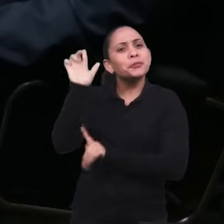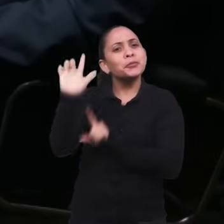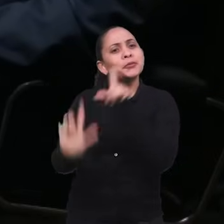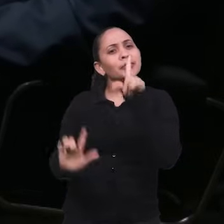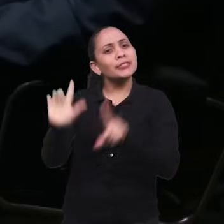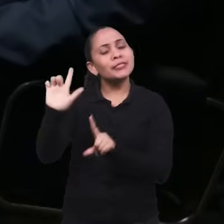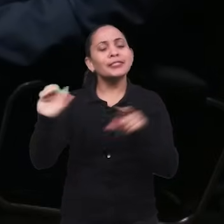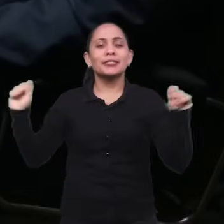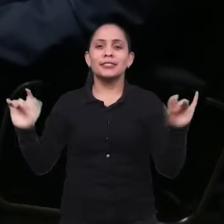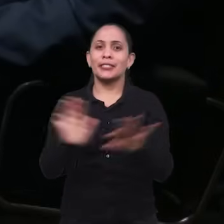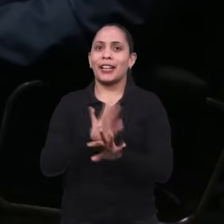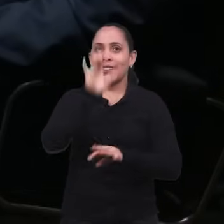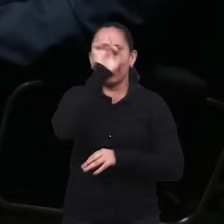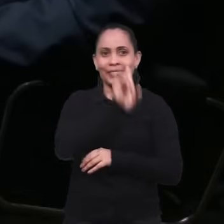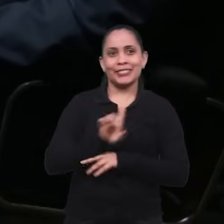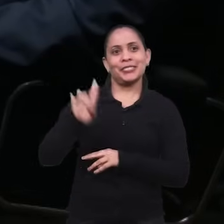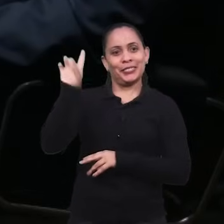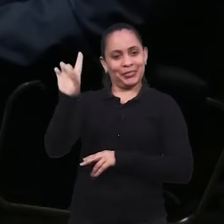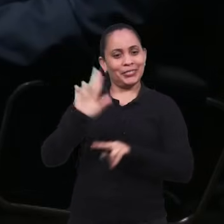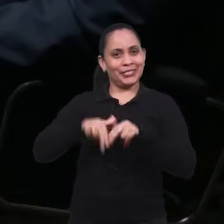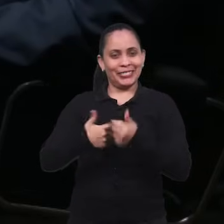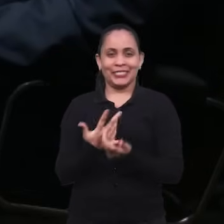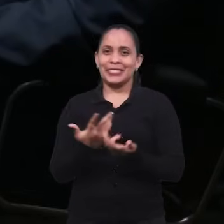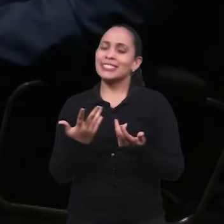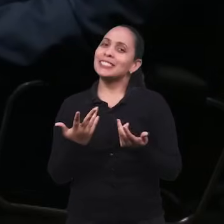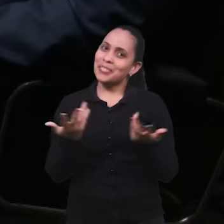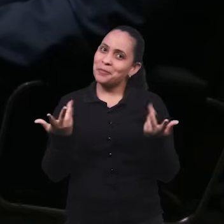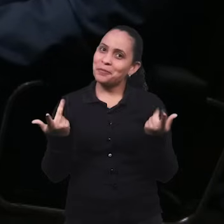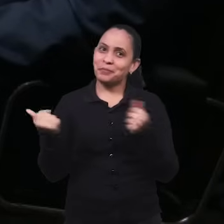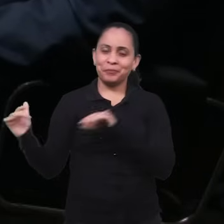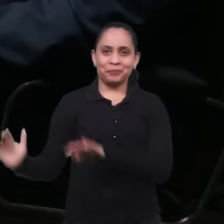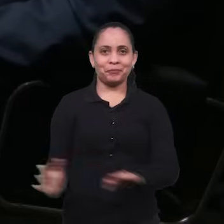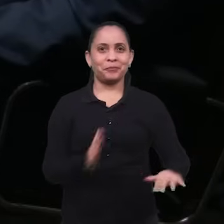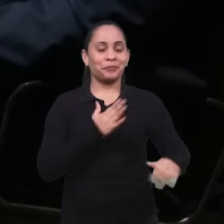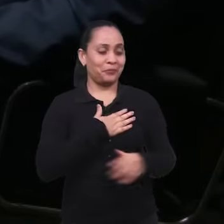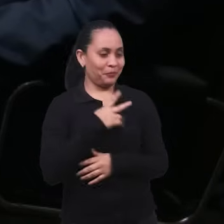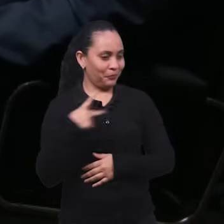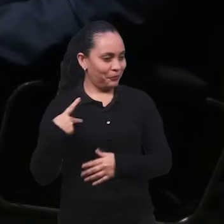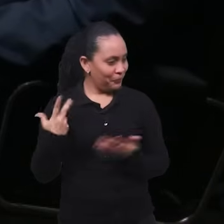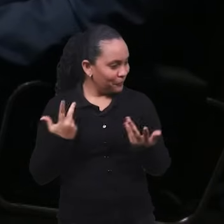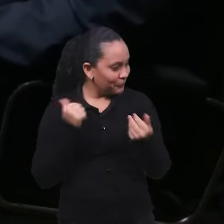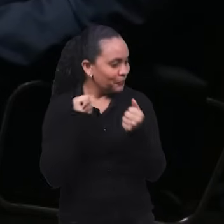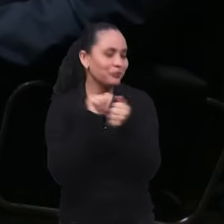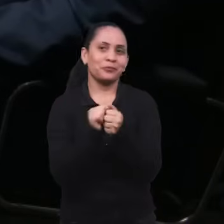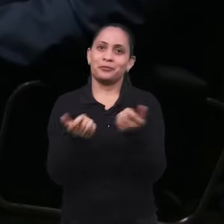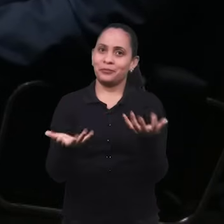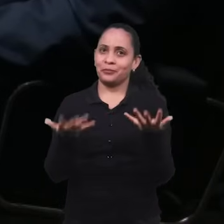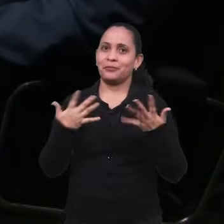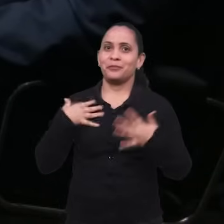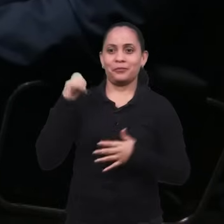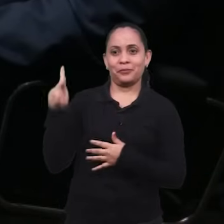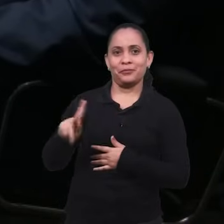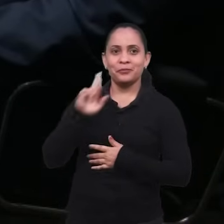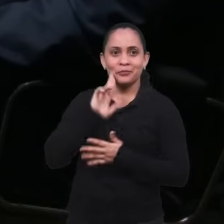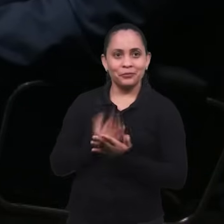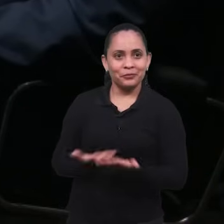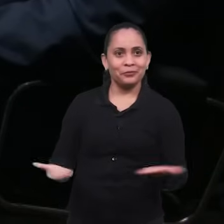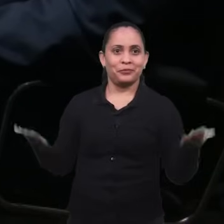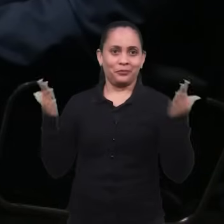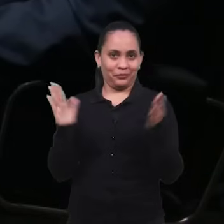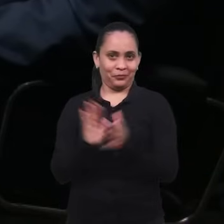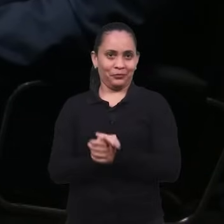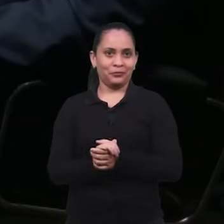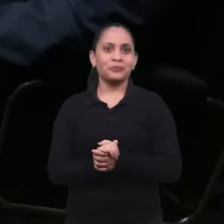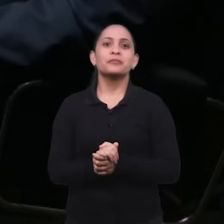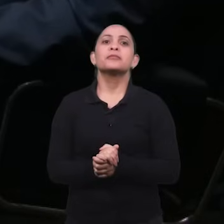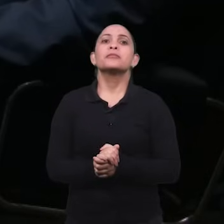programa. Glória a Deus por isso, para mim uma honra muito grande. Pastor Antônio Carlos Peixoto, paz do Senhor. Amém, querido José. Paz do Senhor, você e a todos.